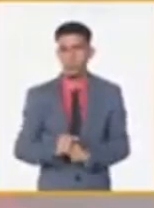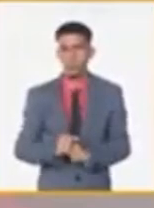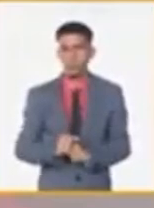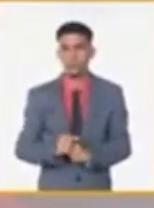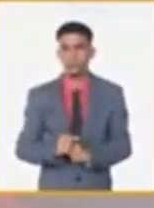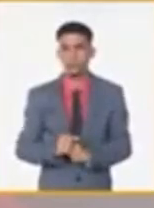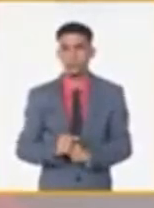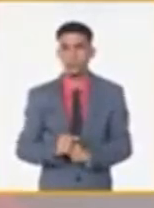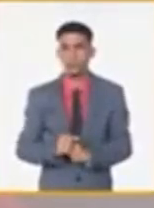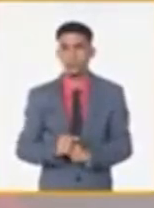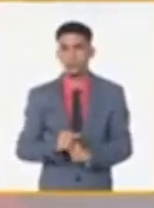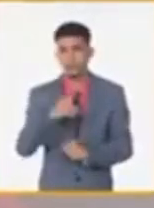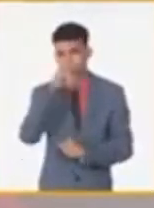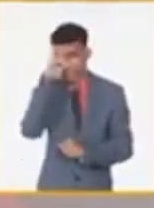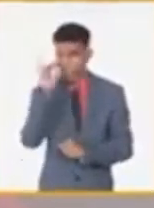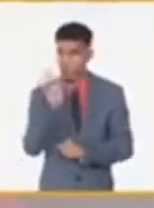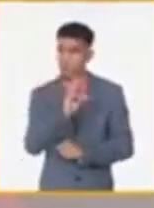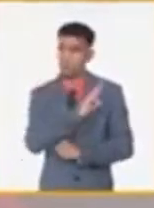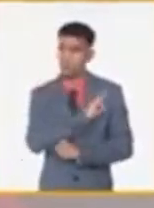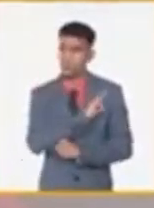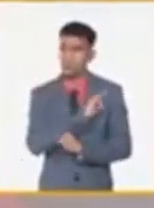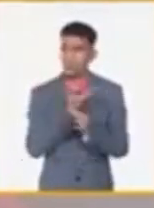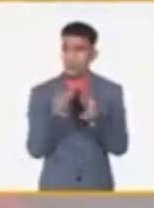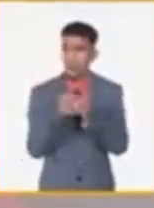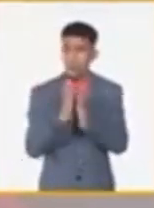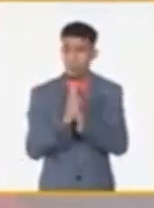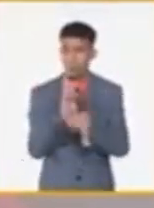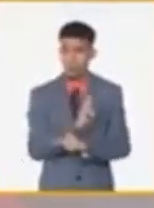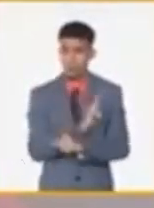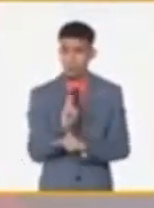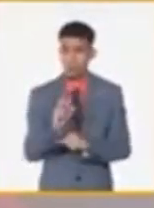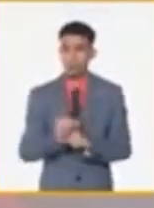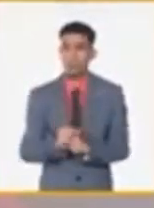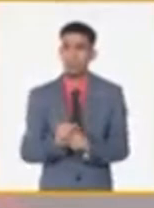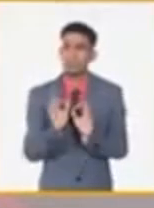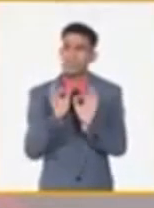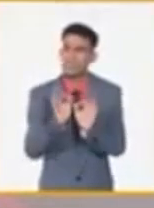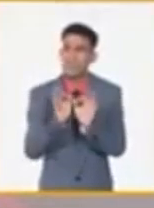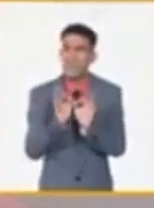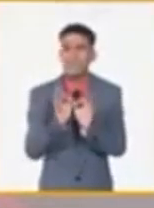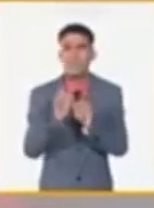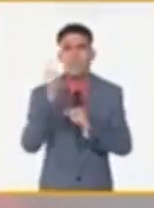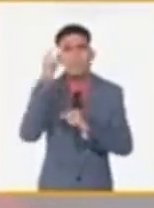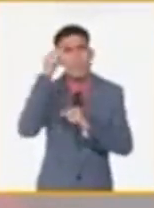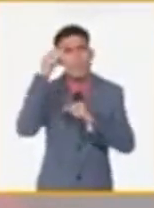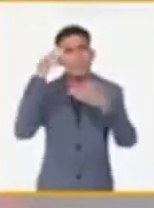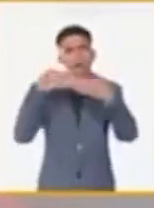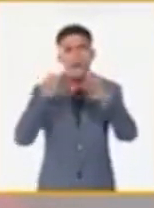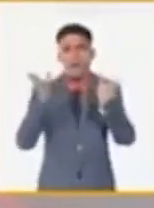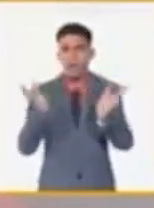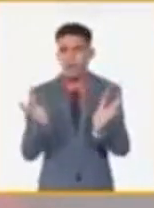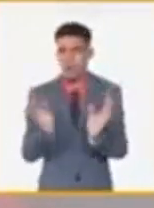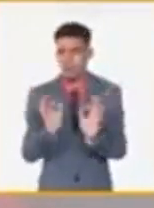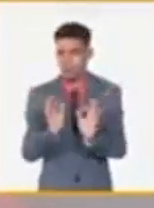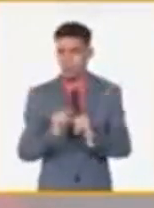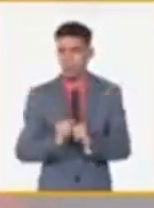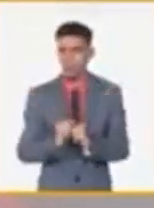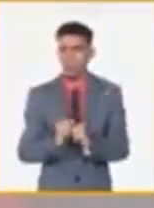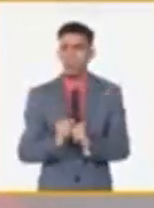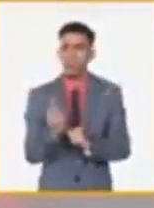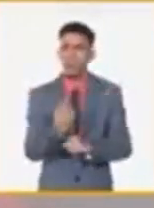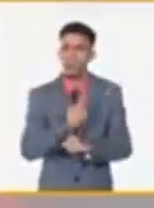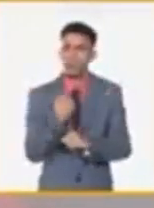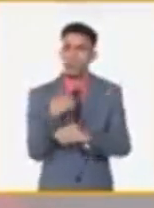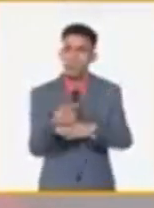verd Dominic S form teia crtic Grand